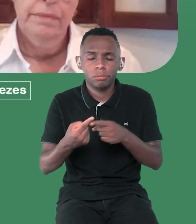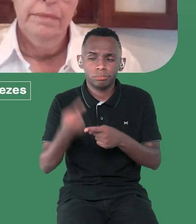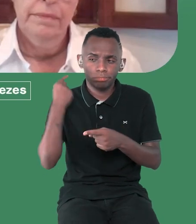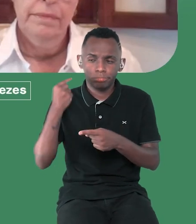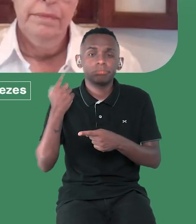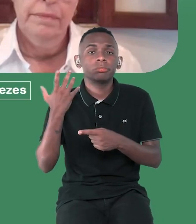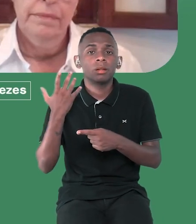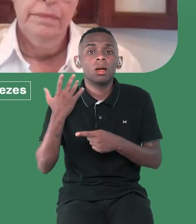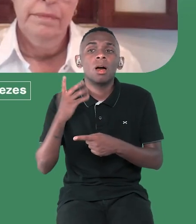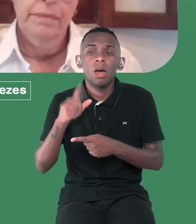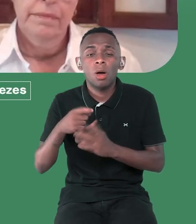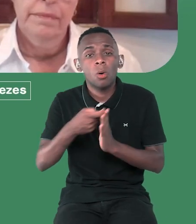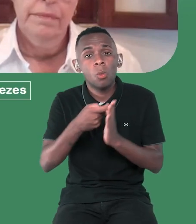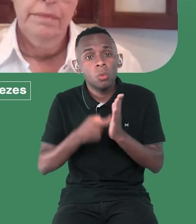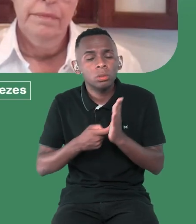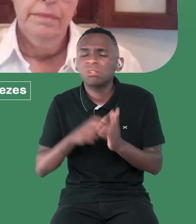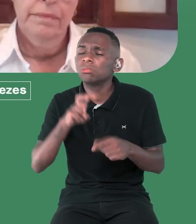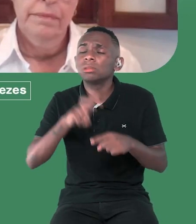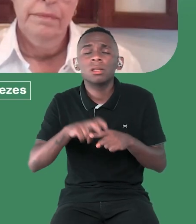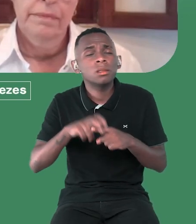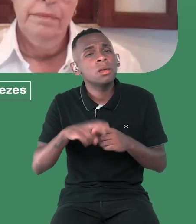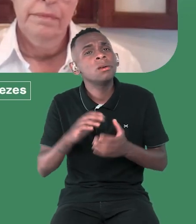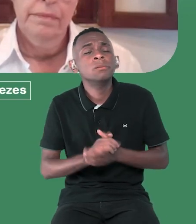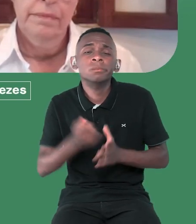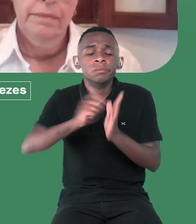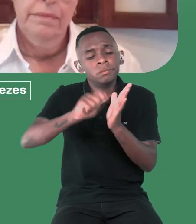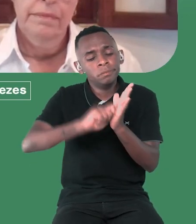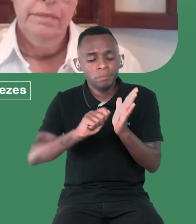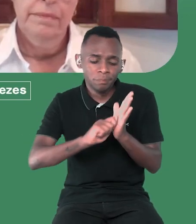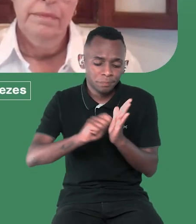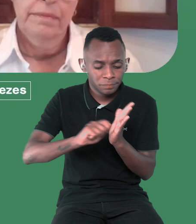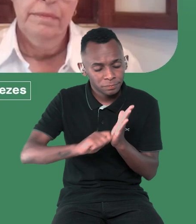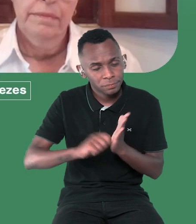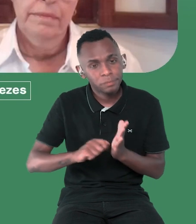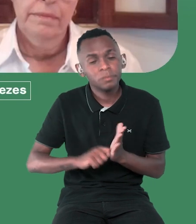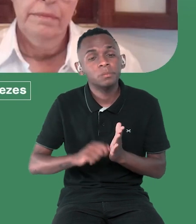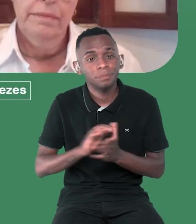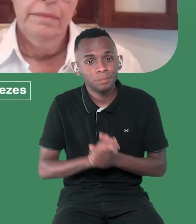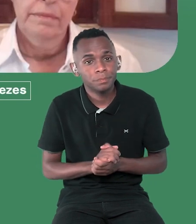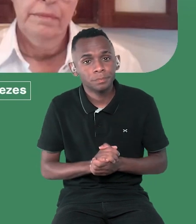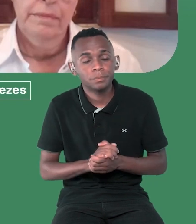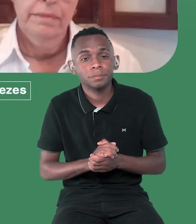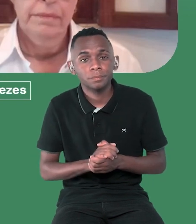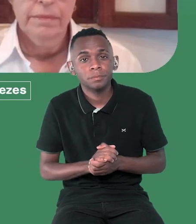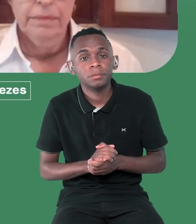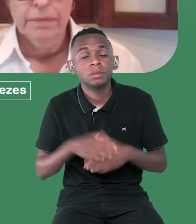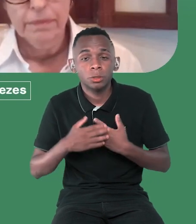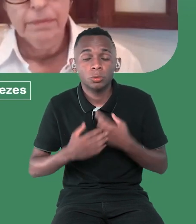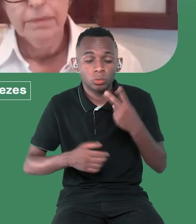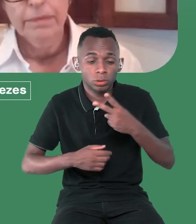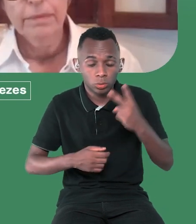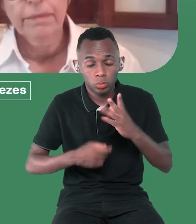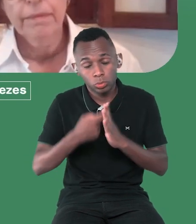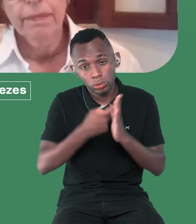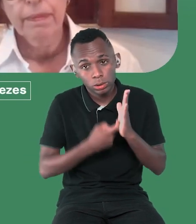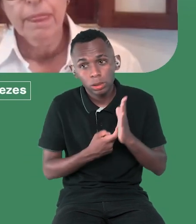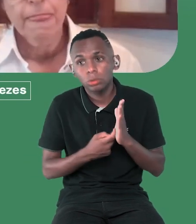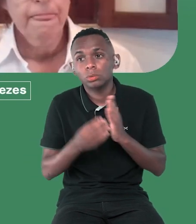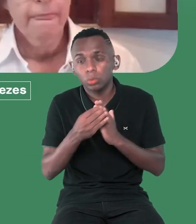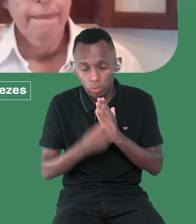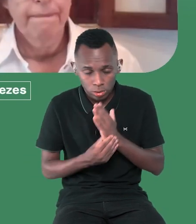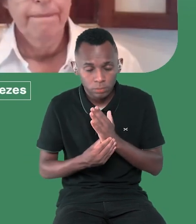Dia, Ana Maria, também foi um texto que eu sentei e escrevi, e falei, eu vou escrever um livro para criança, né? O Senhor Relógio foi um texto que